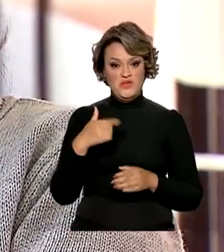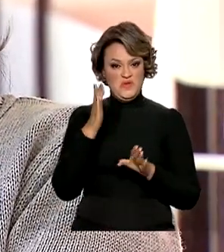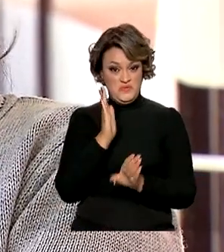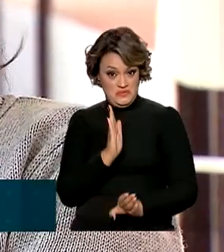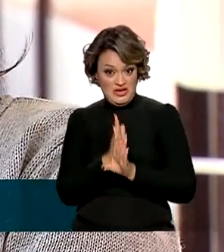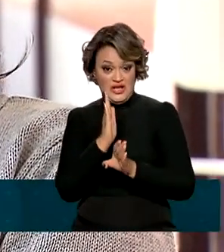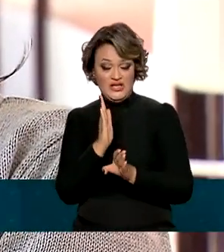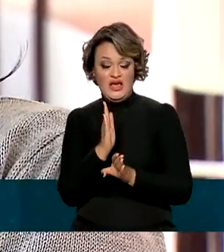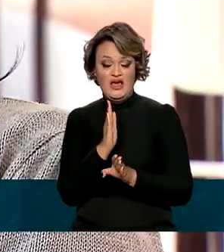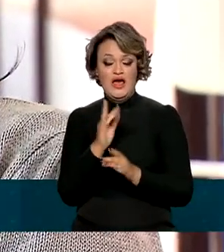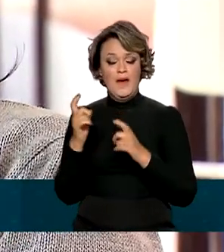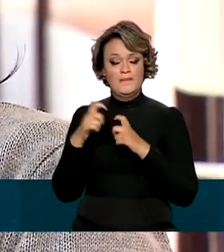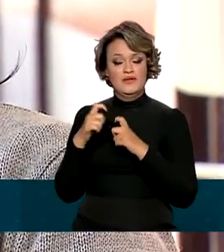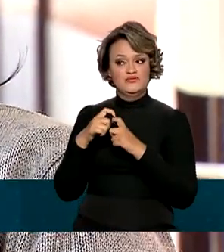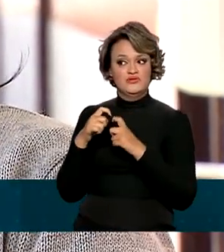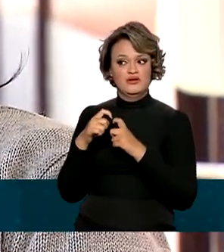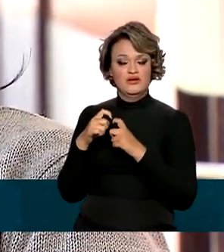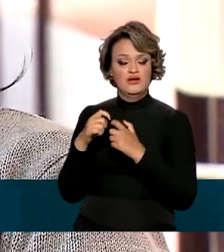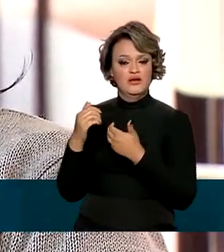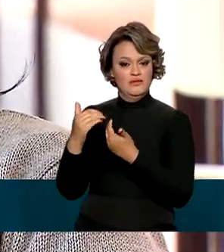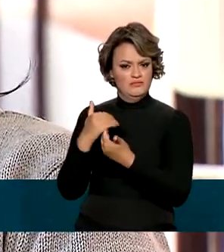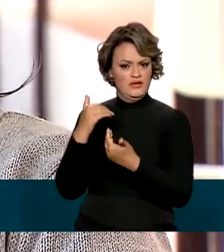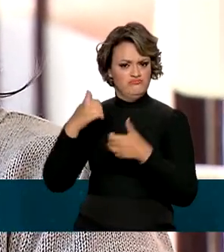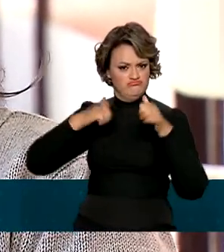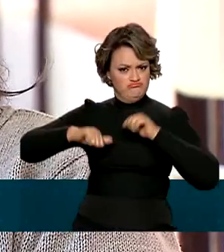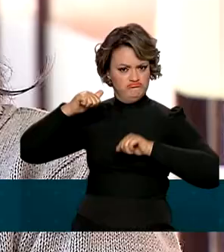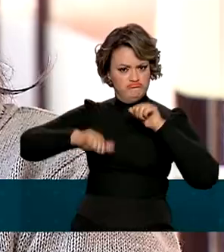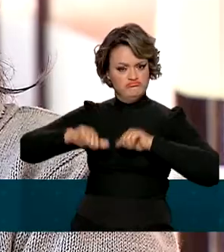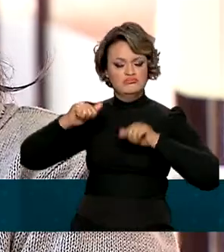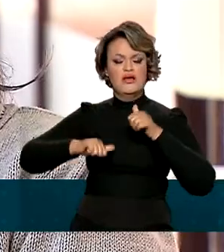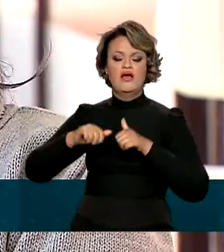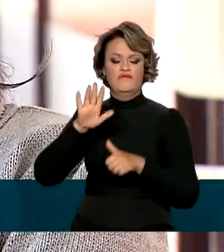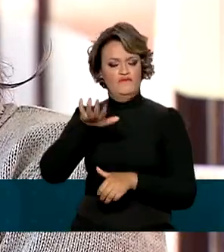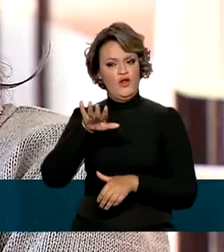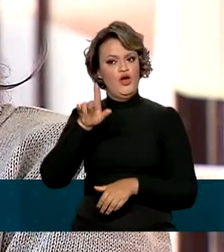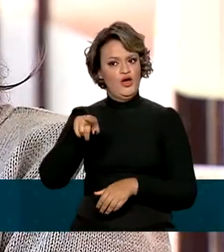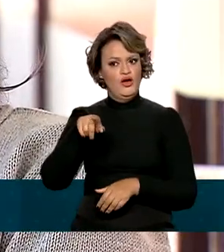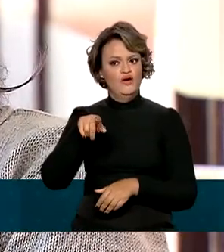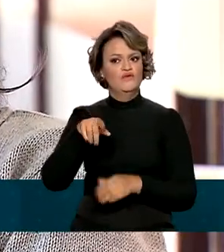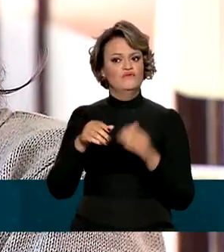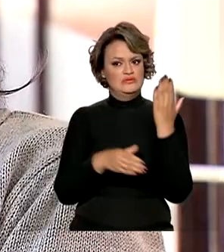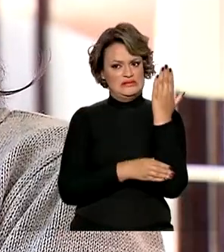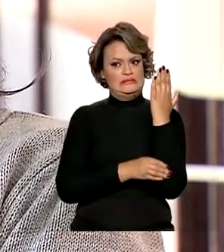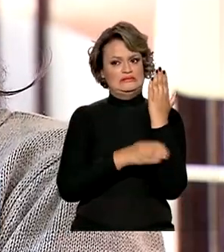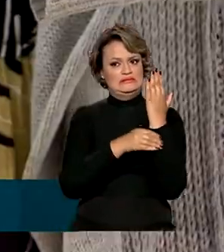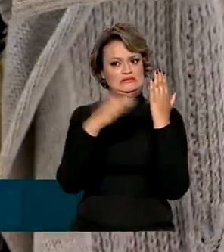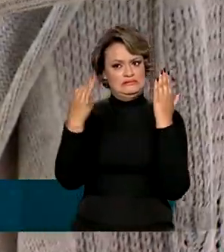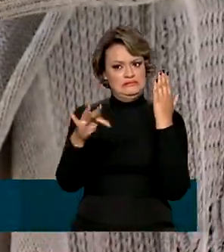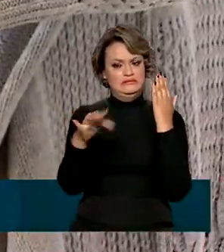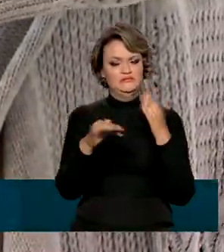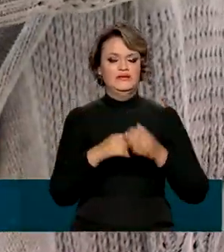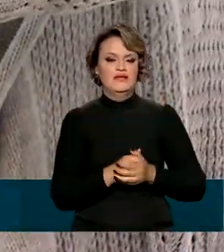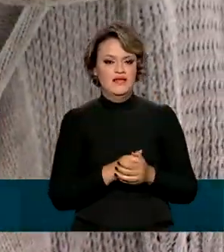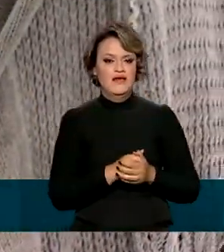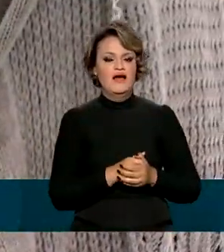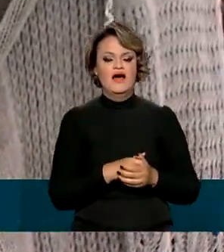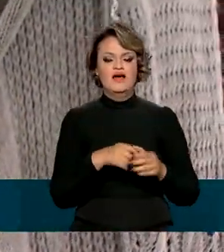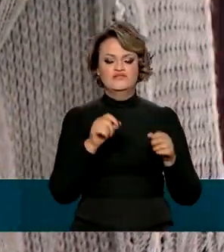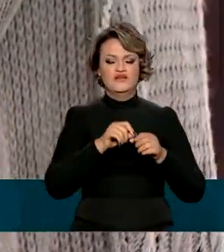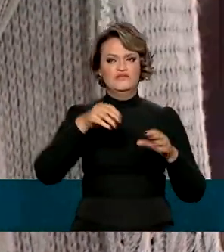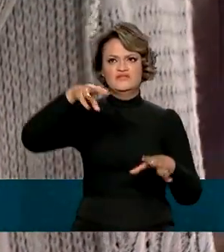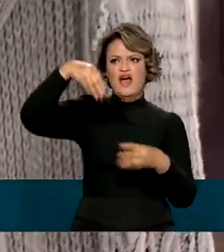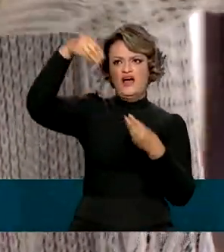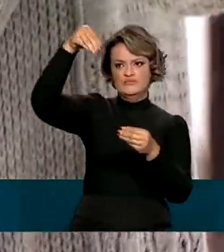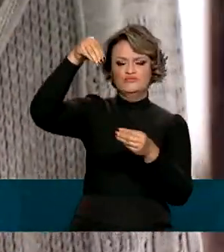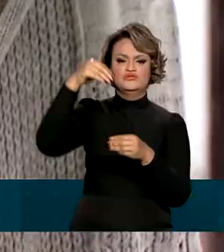descobri ela a médica me avaliou né aí falou que você tá com fibromialgia eu já fiz e